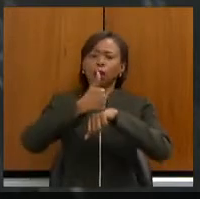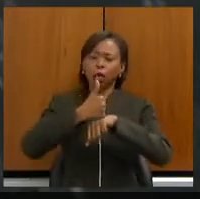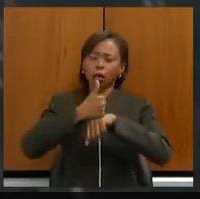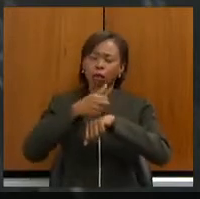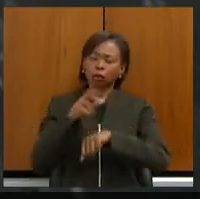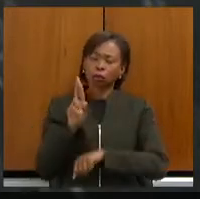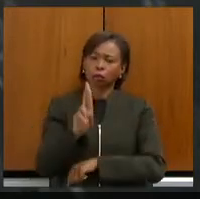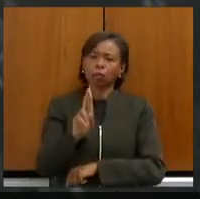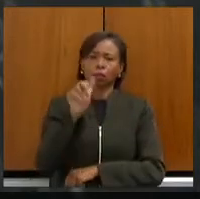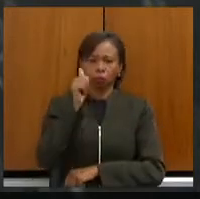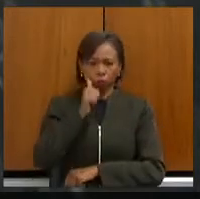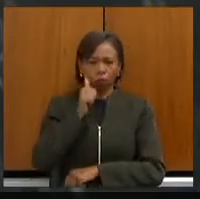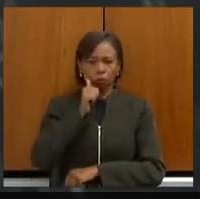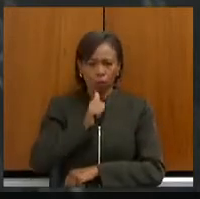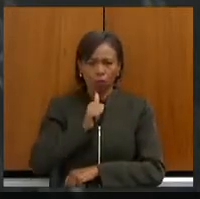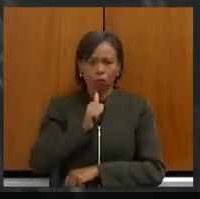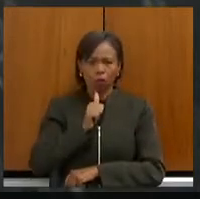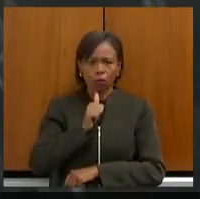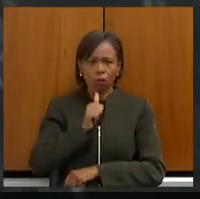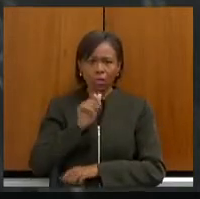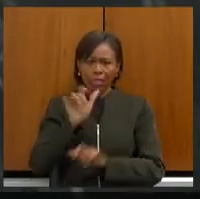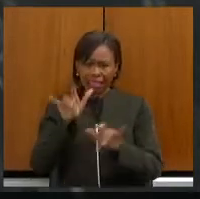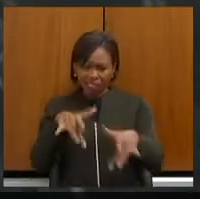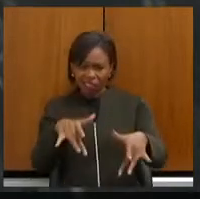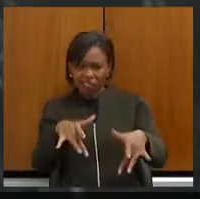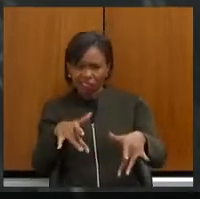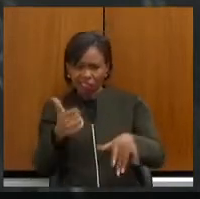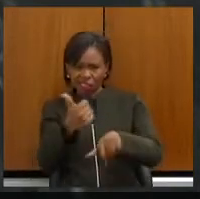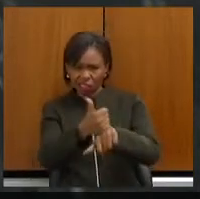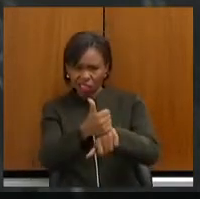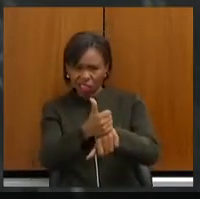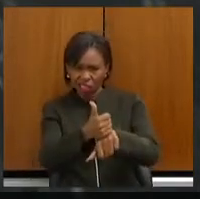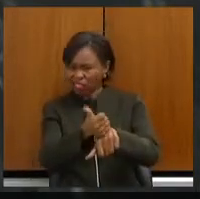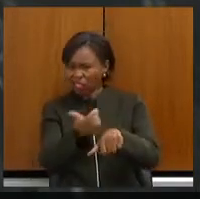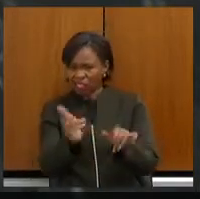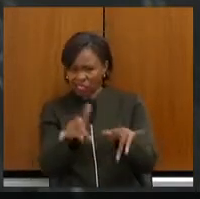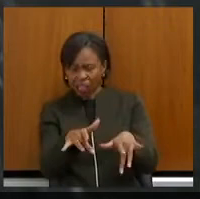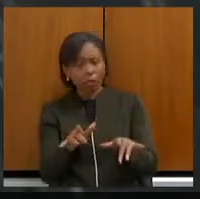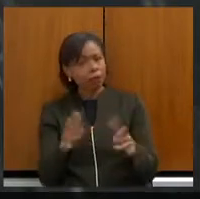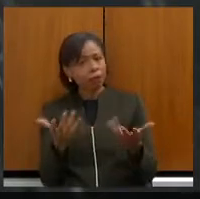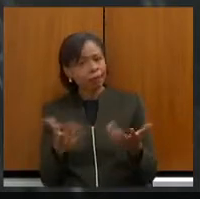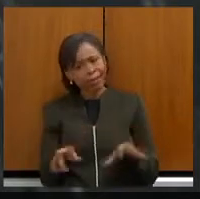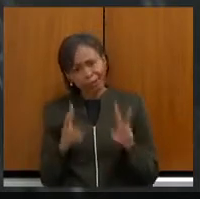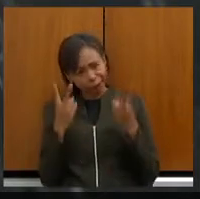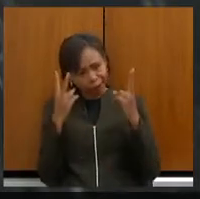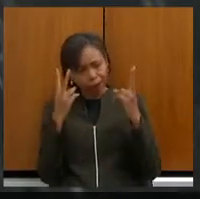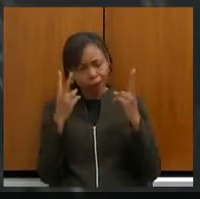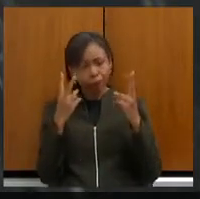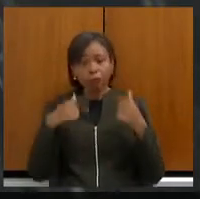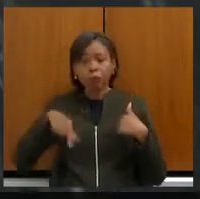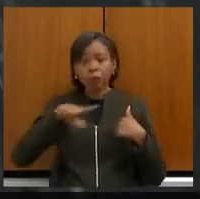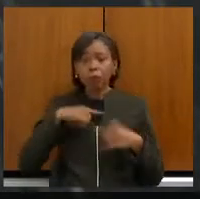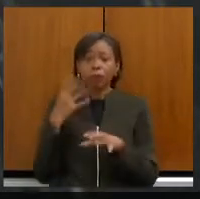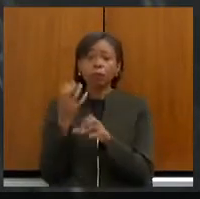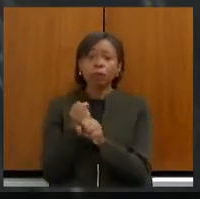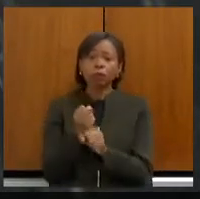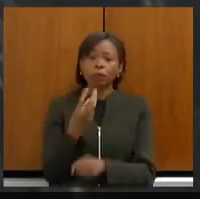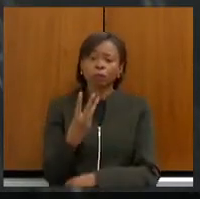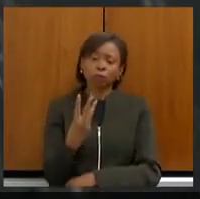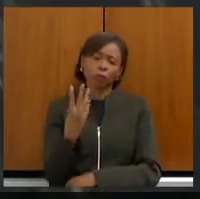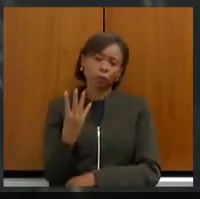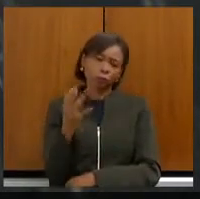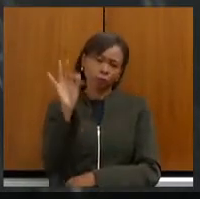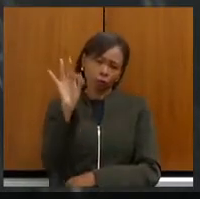vez não quer Vitória não recuaremos nós somos 34 por